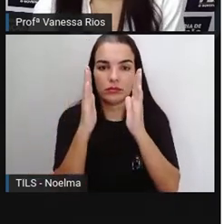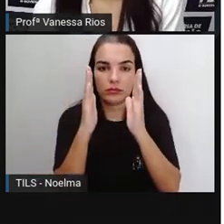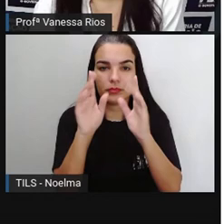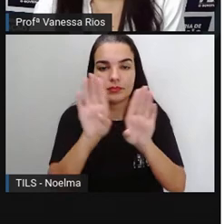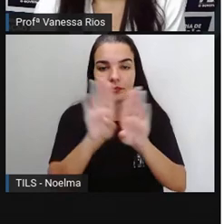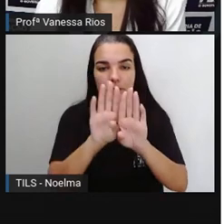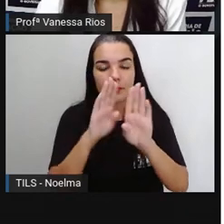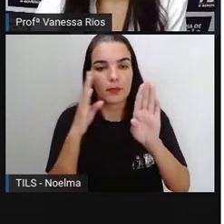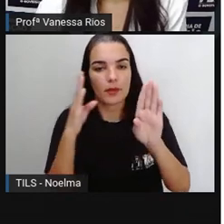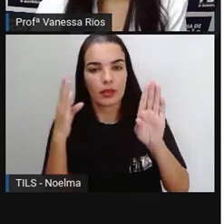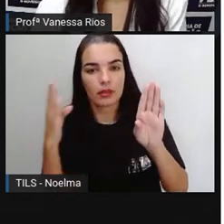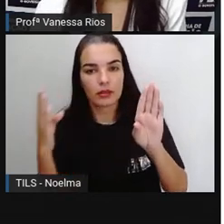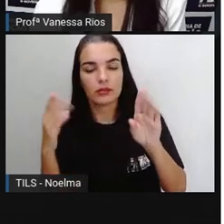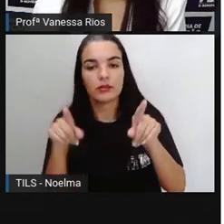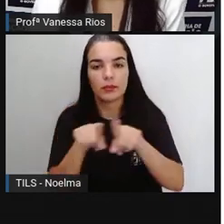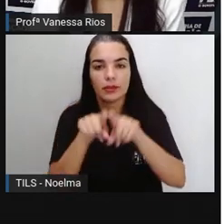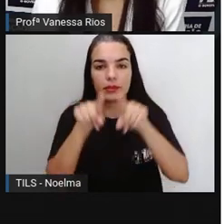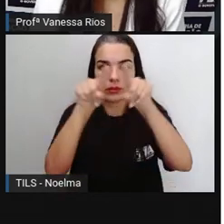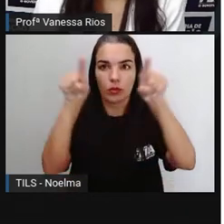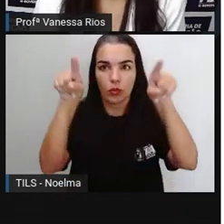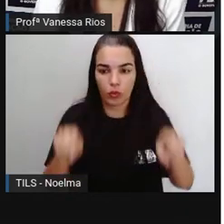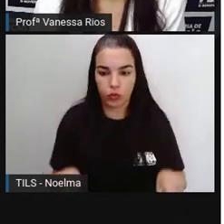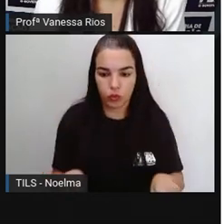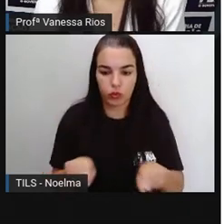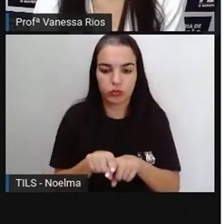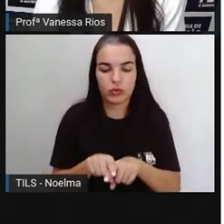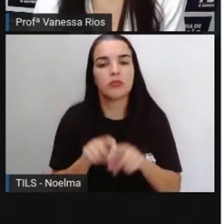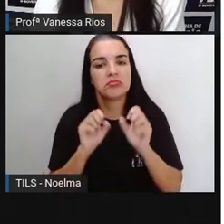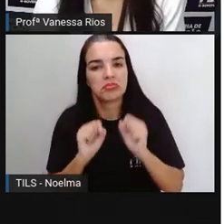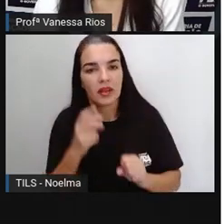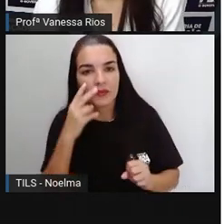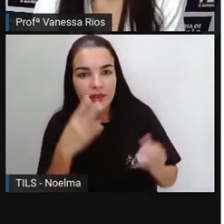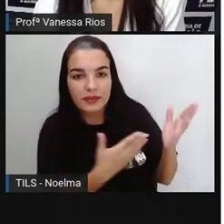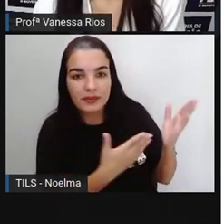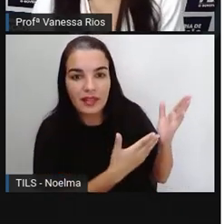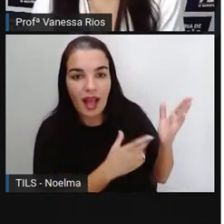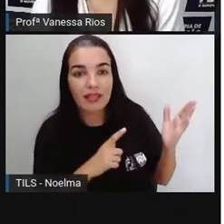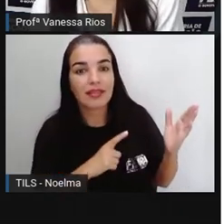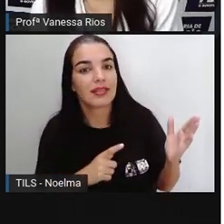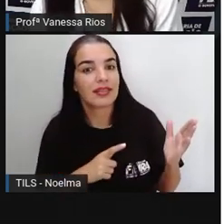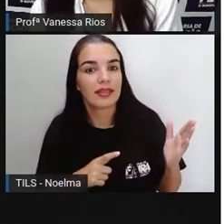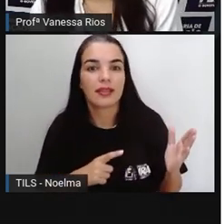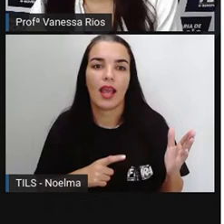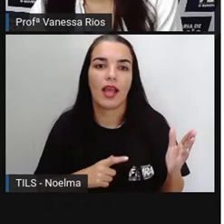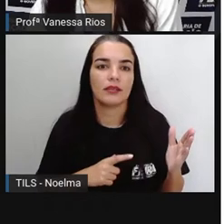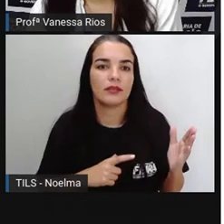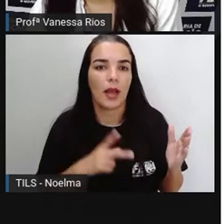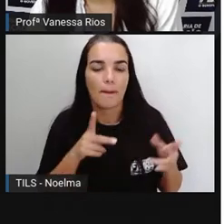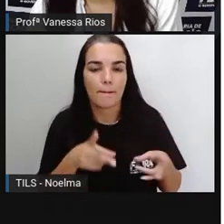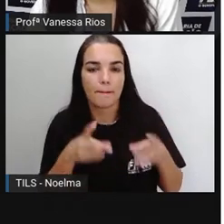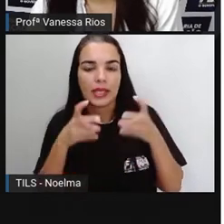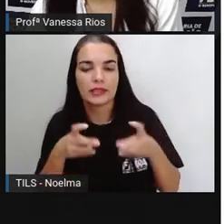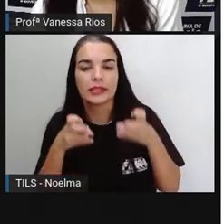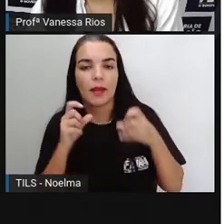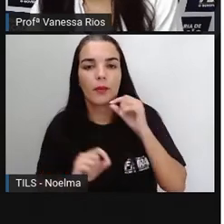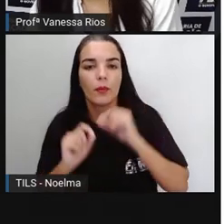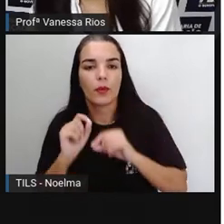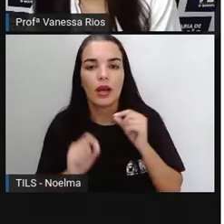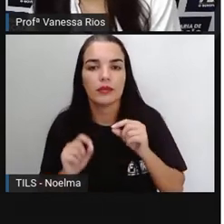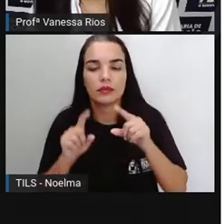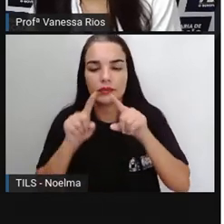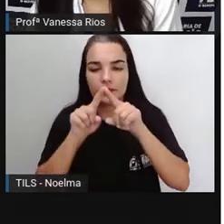Também presente aí no portão ou em alguma parede. Então, a gente já percebe as figuras